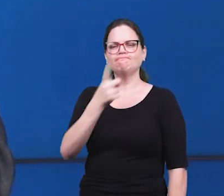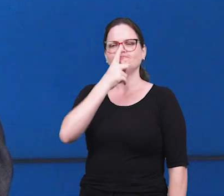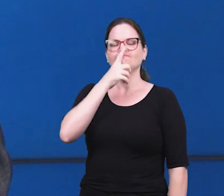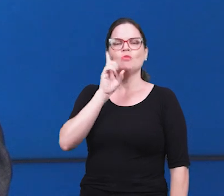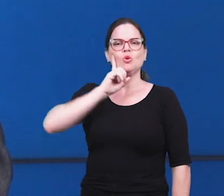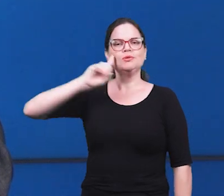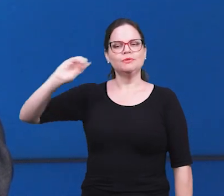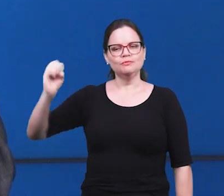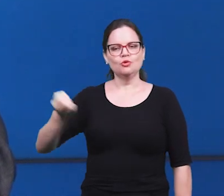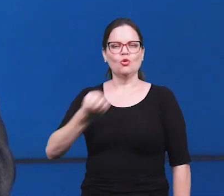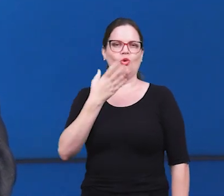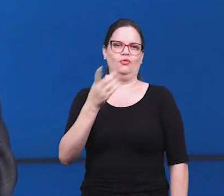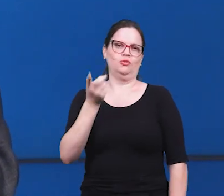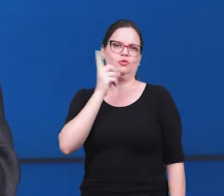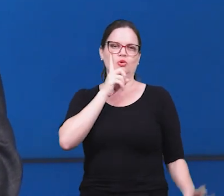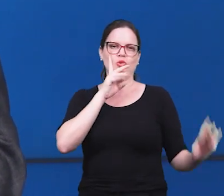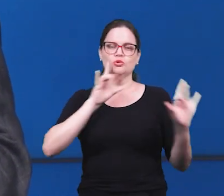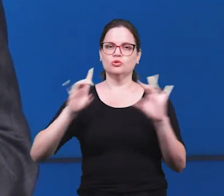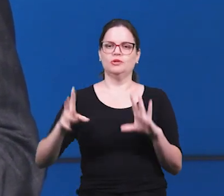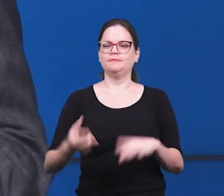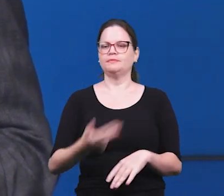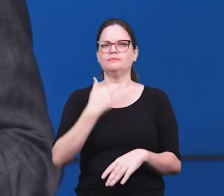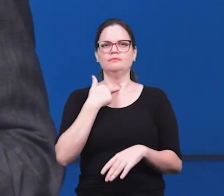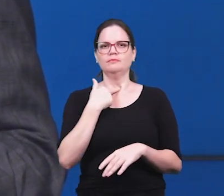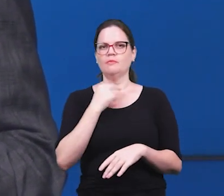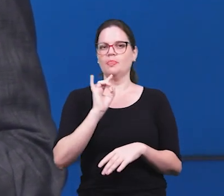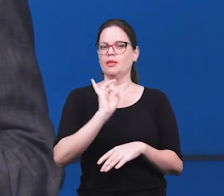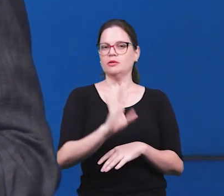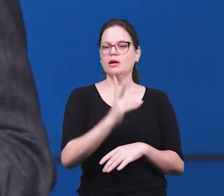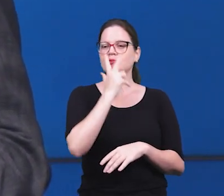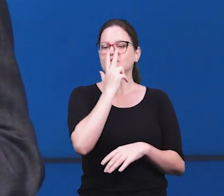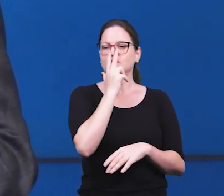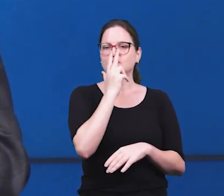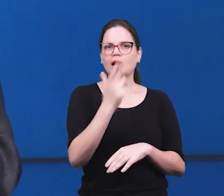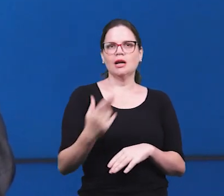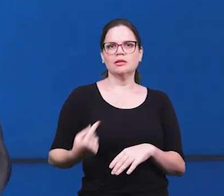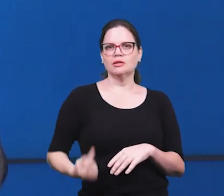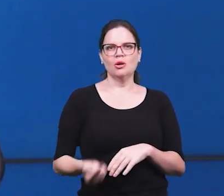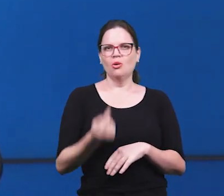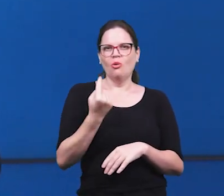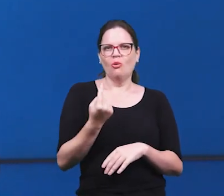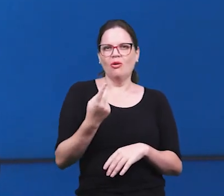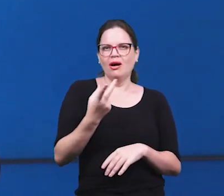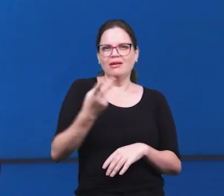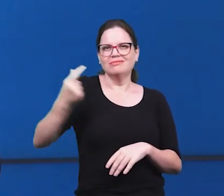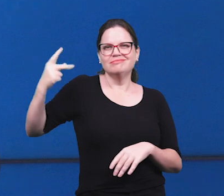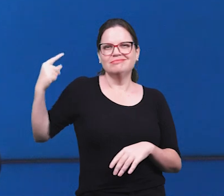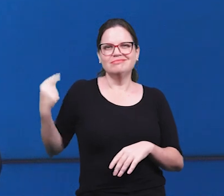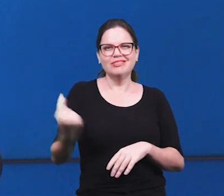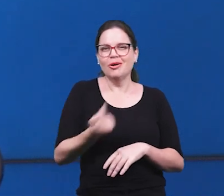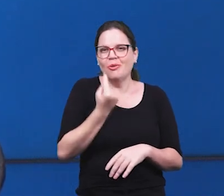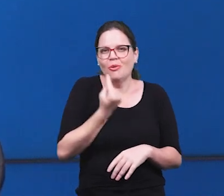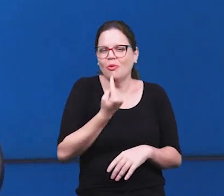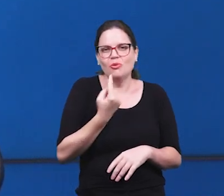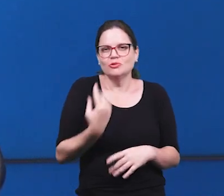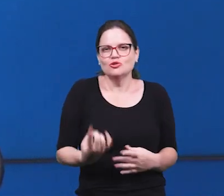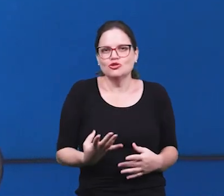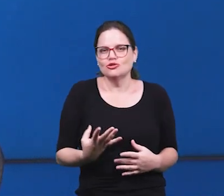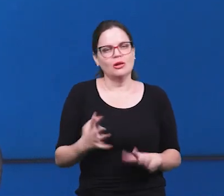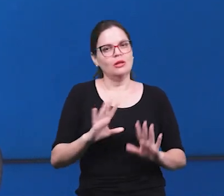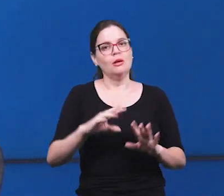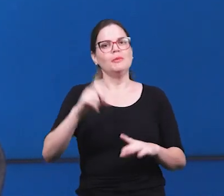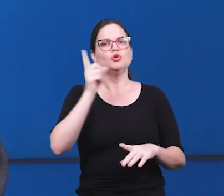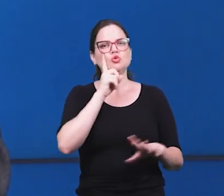vida nesta obra. Então não podíamos ficar ali numa estrutura de um odre antigo, um odre velho, uma estrutura